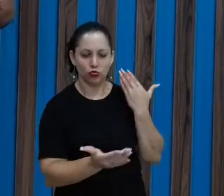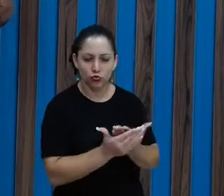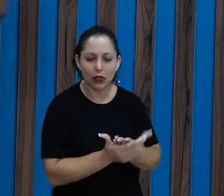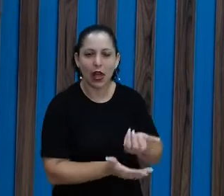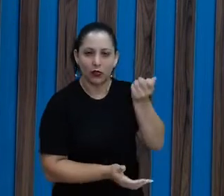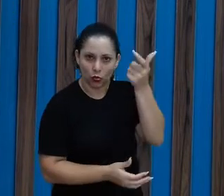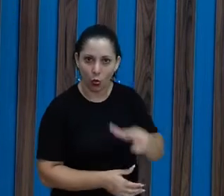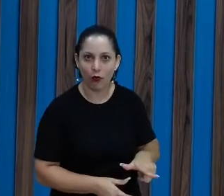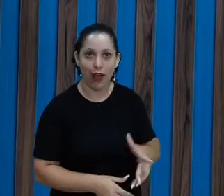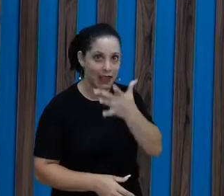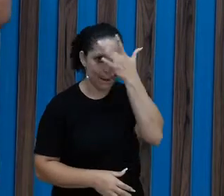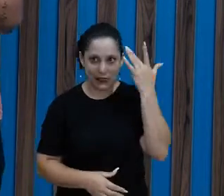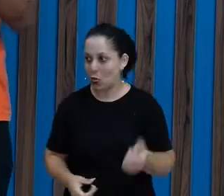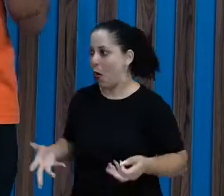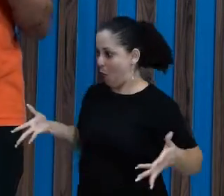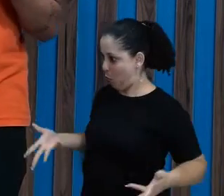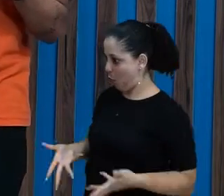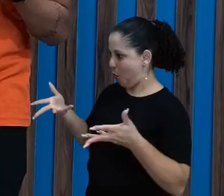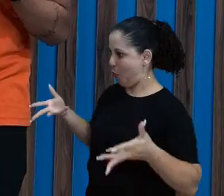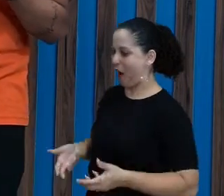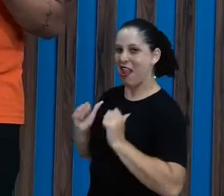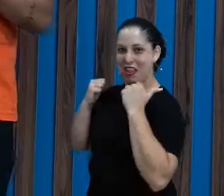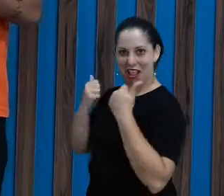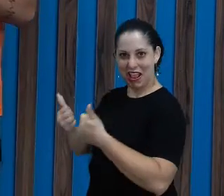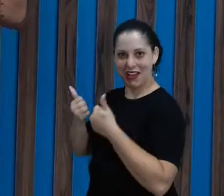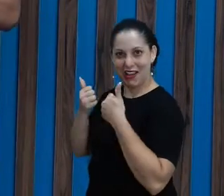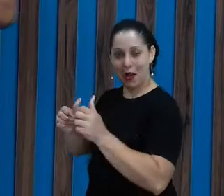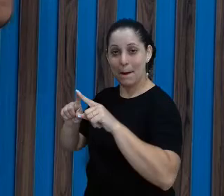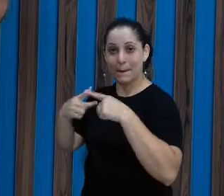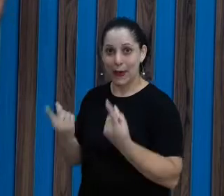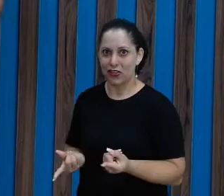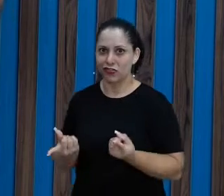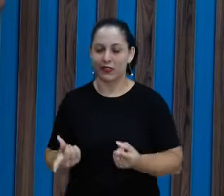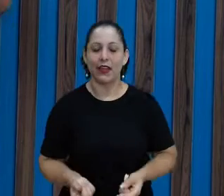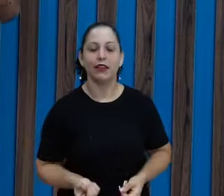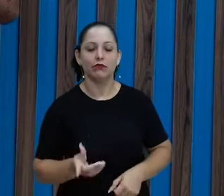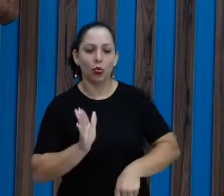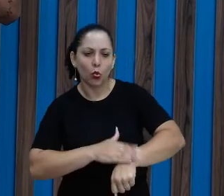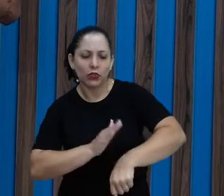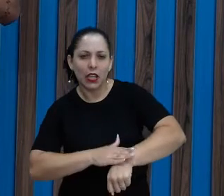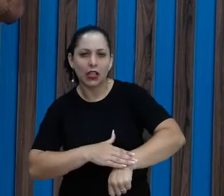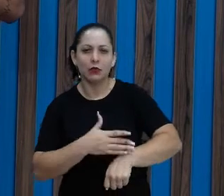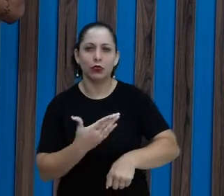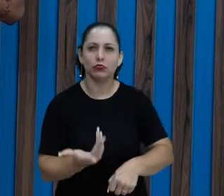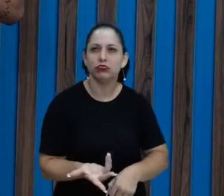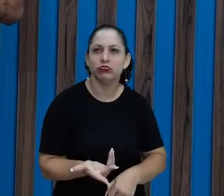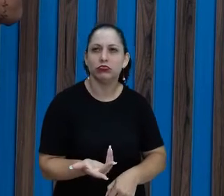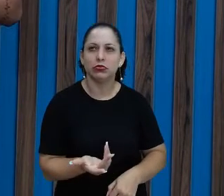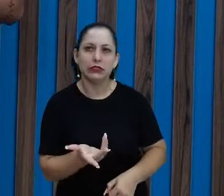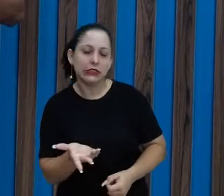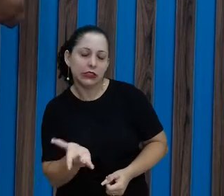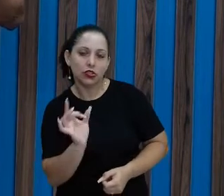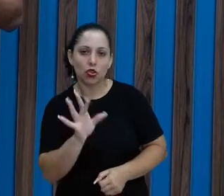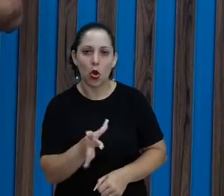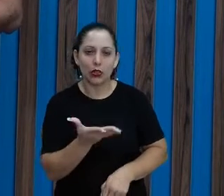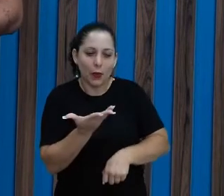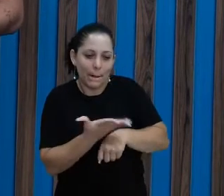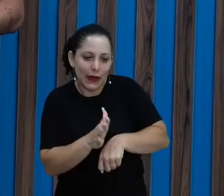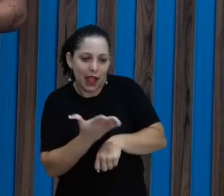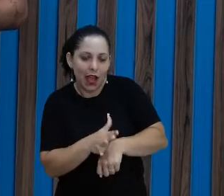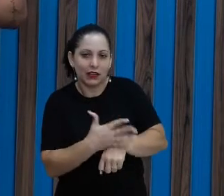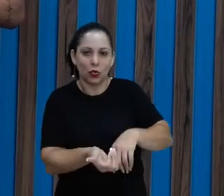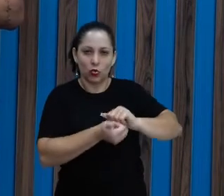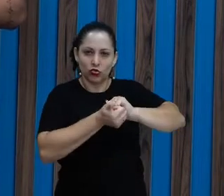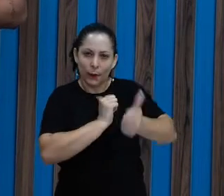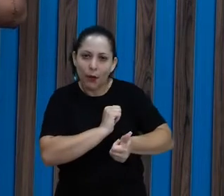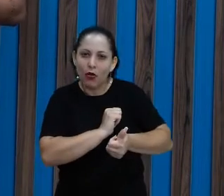novo, aí todo mundo acha muito bacana. Mas quando você tira um pouco do seu tempo para fazer alguma prática esportiva,